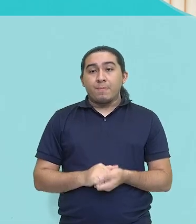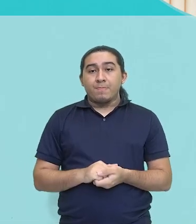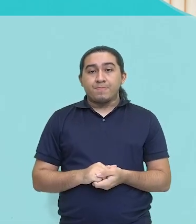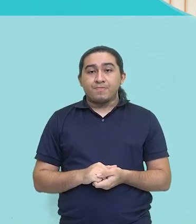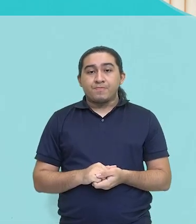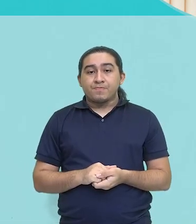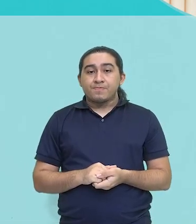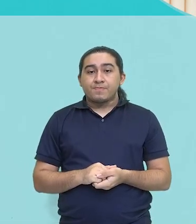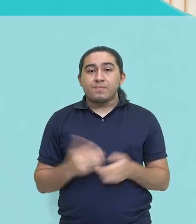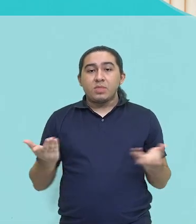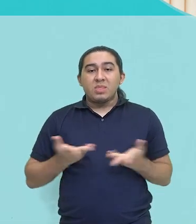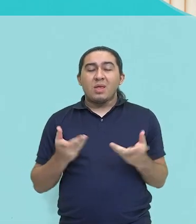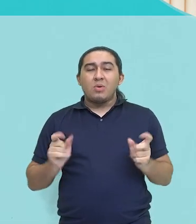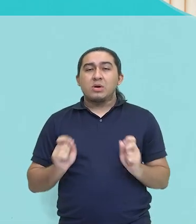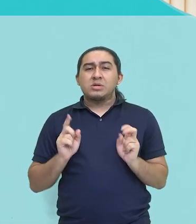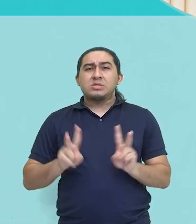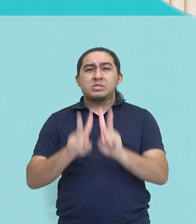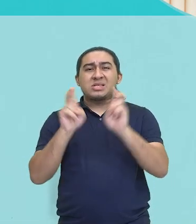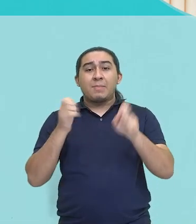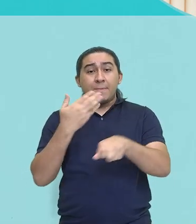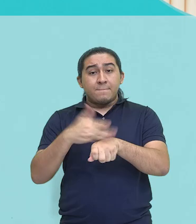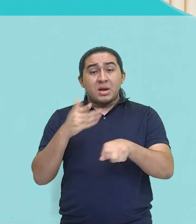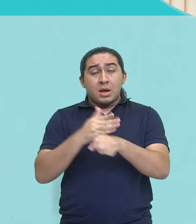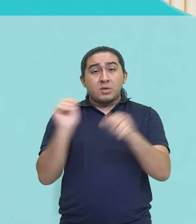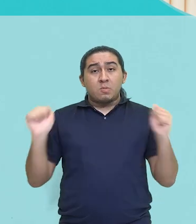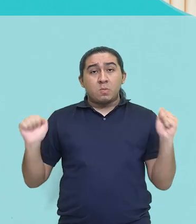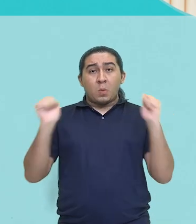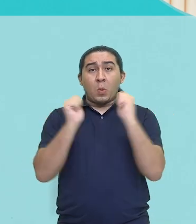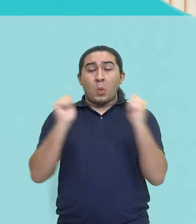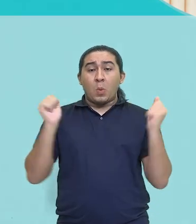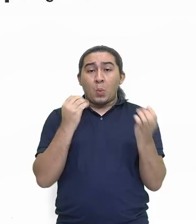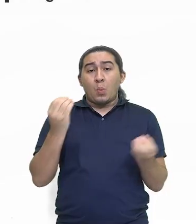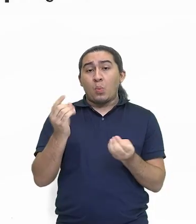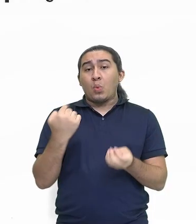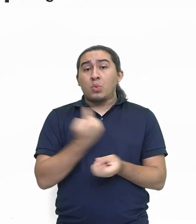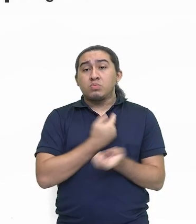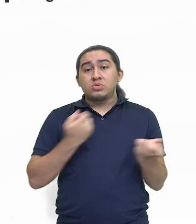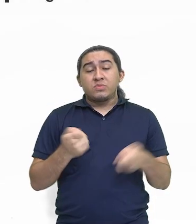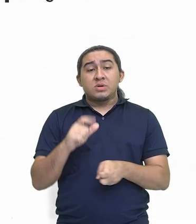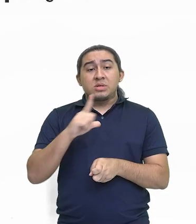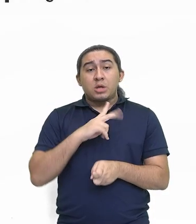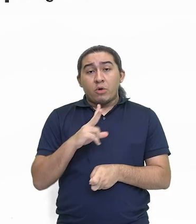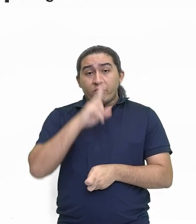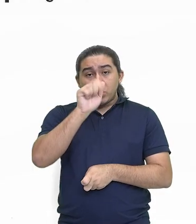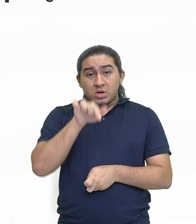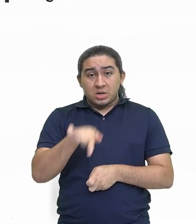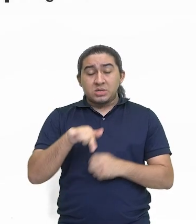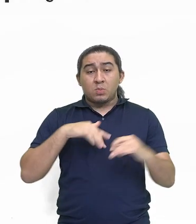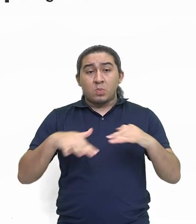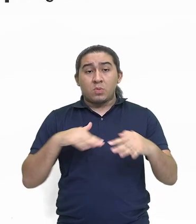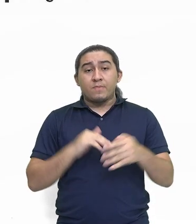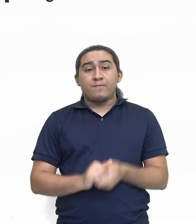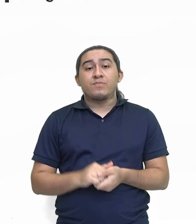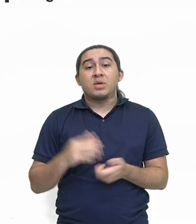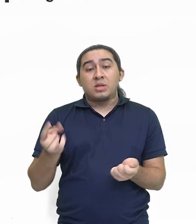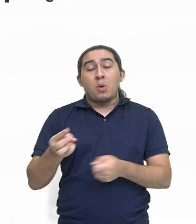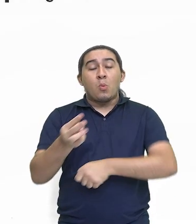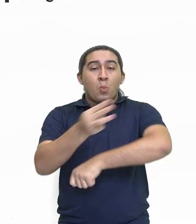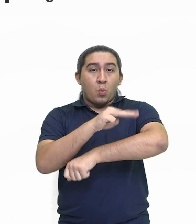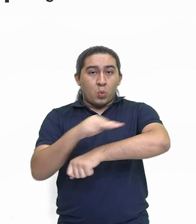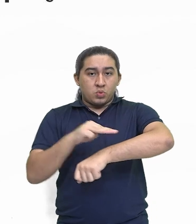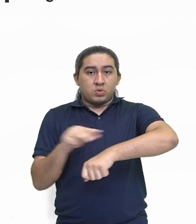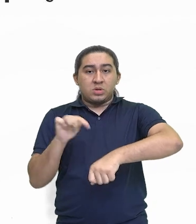Agora, falando de exercício, como que a gente pode fortalecer os glúteos? Então, os músculos da região